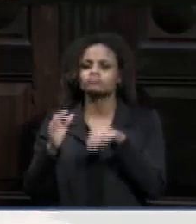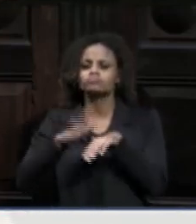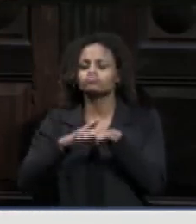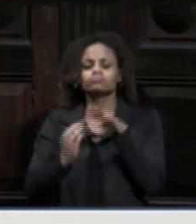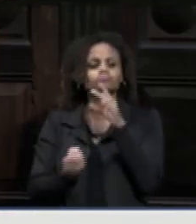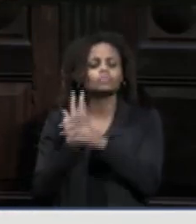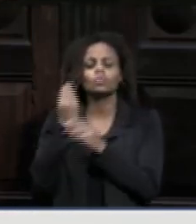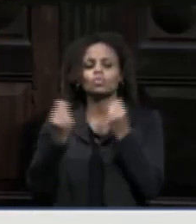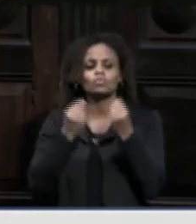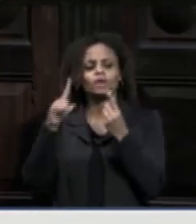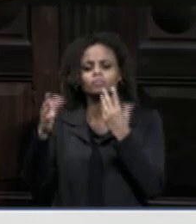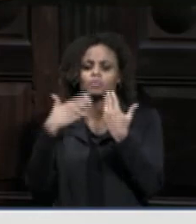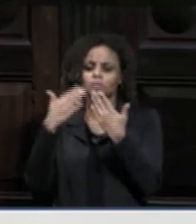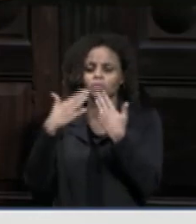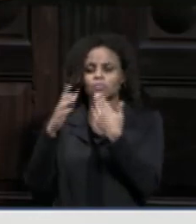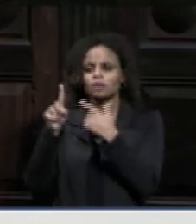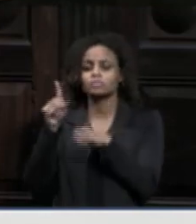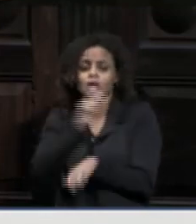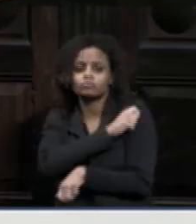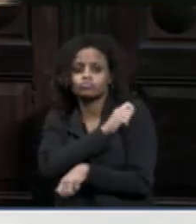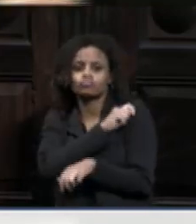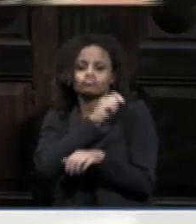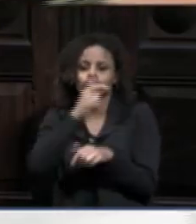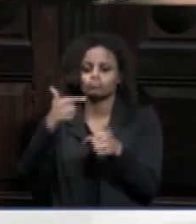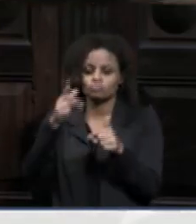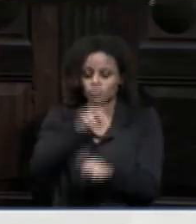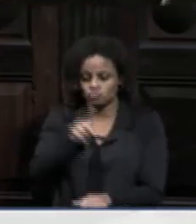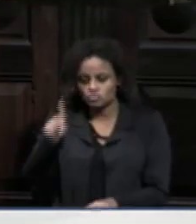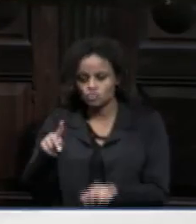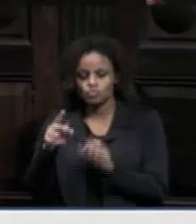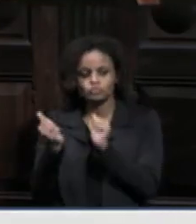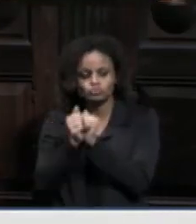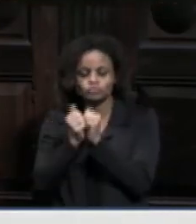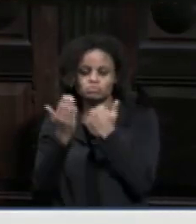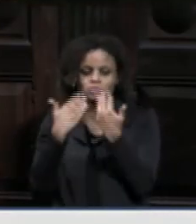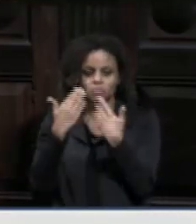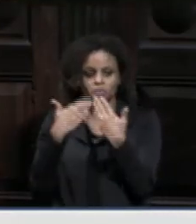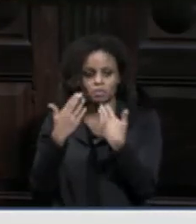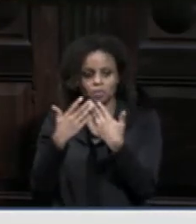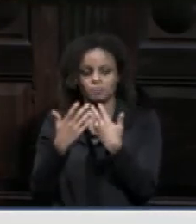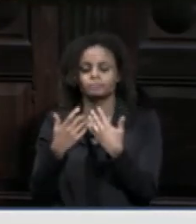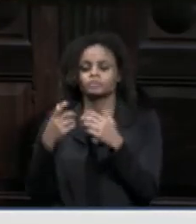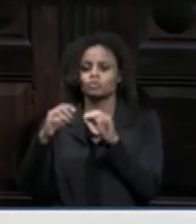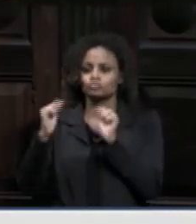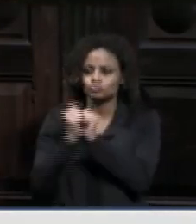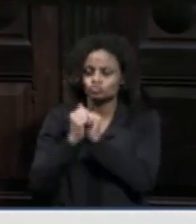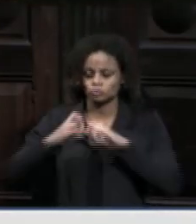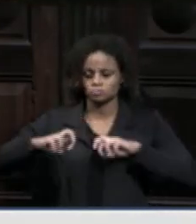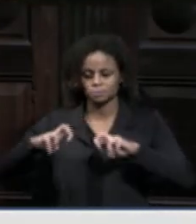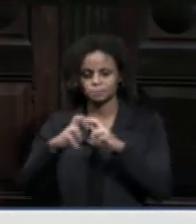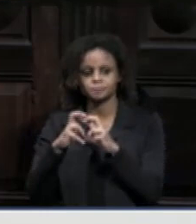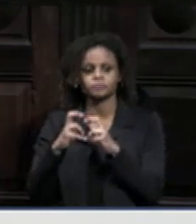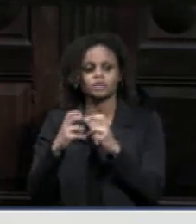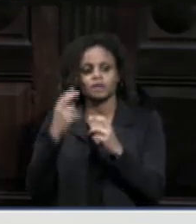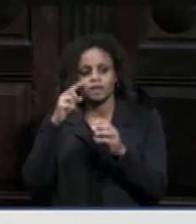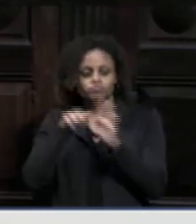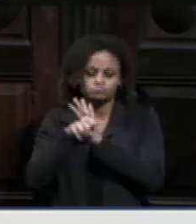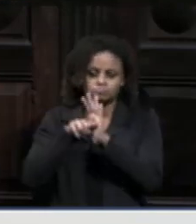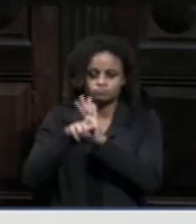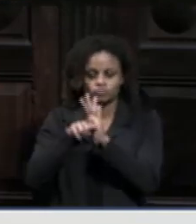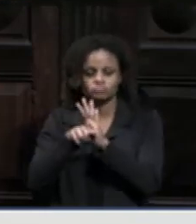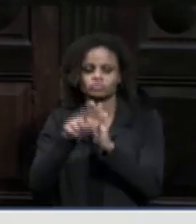estudantes, professores da FAETEC. Rascunhamos juntos essa primeira proposta e apresentamos há mais de um